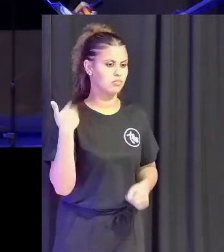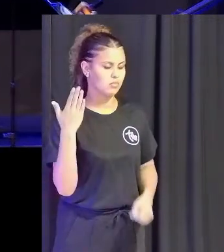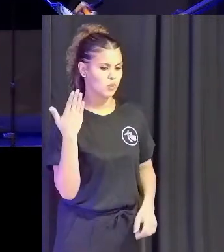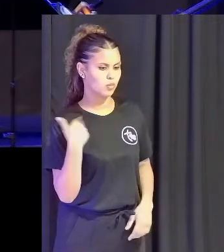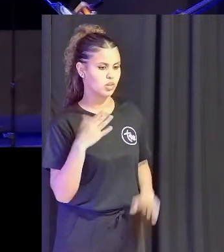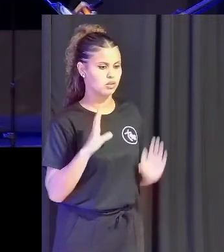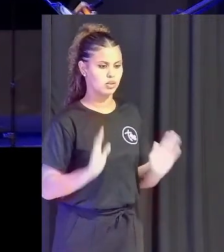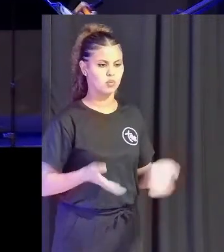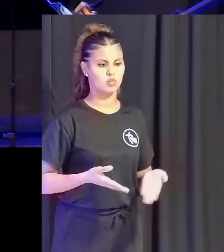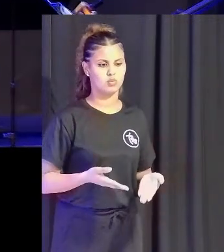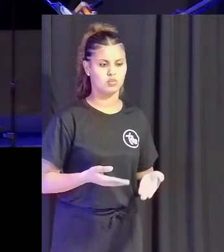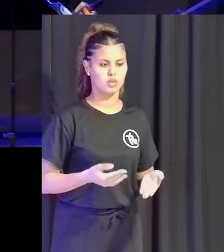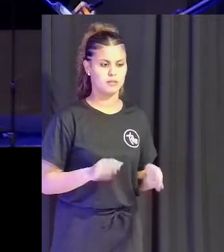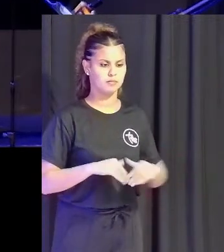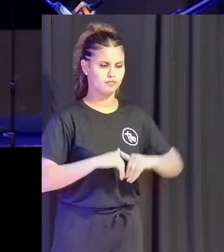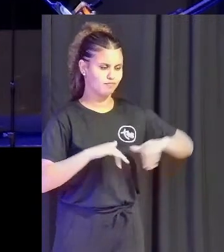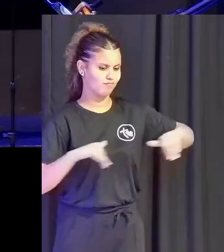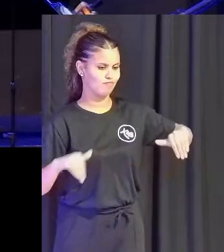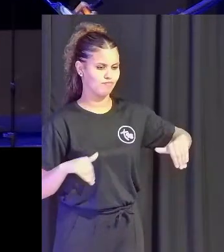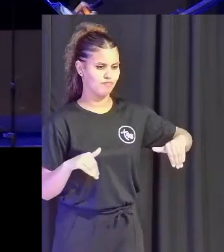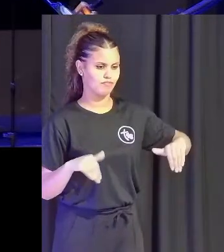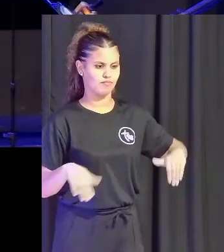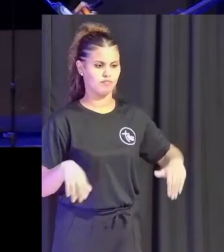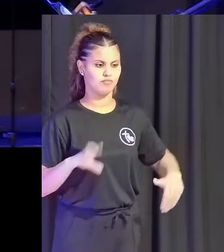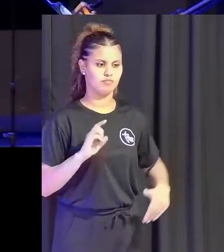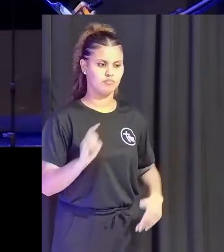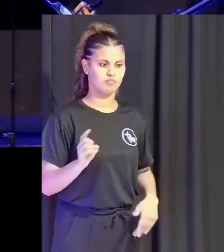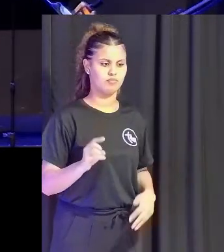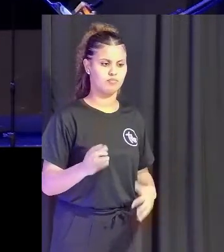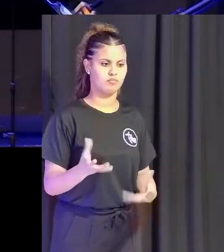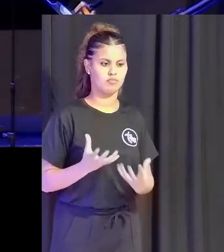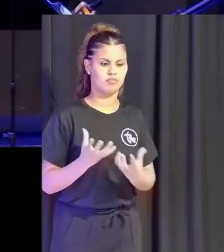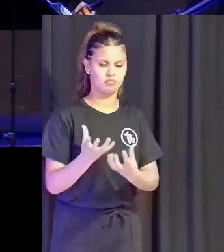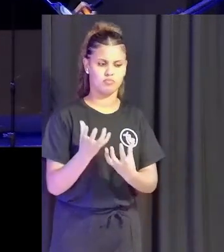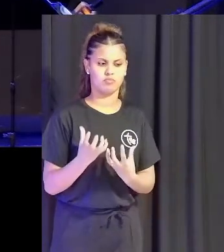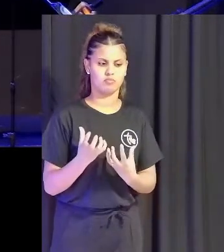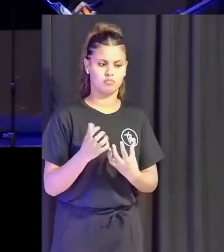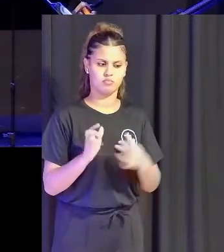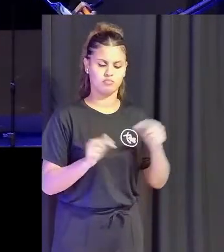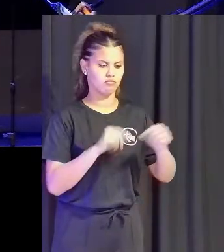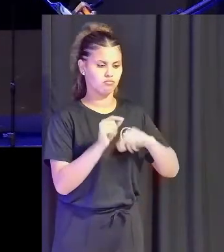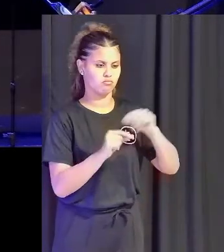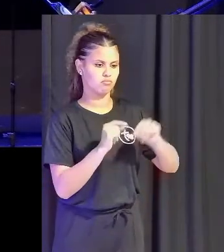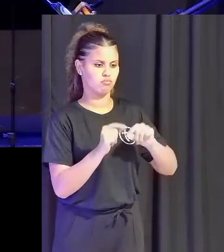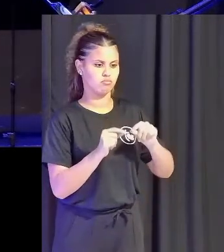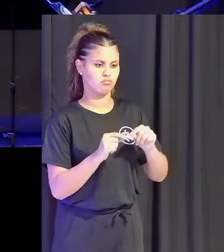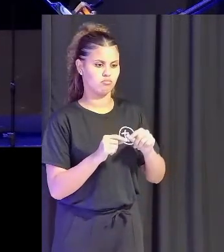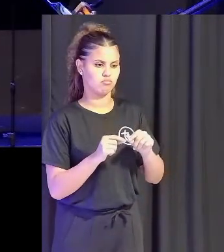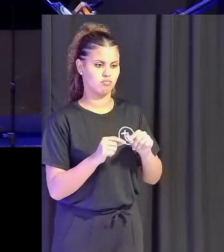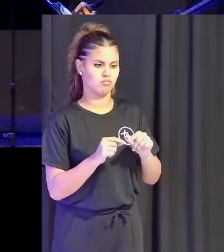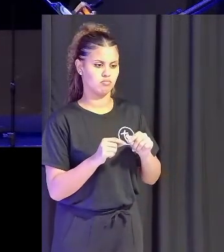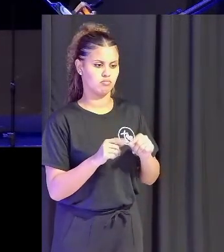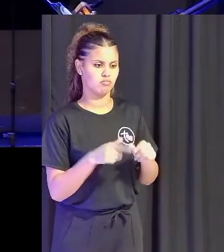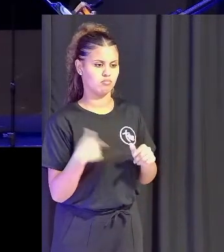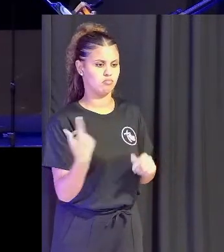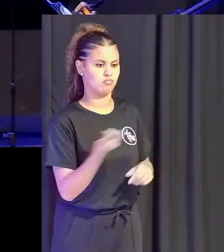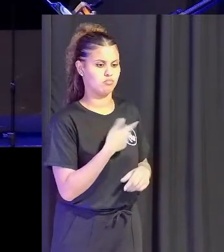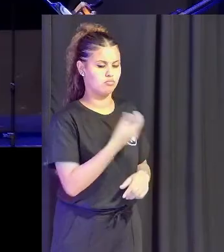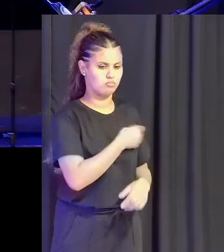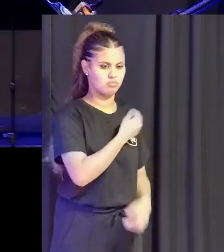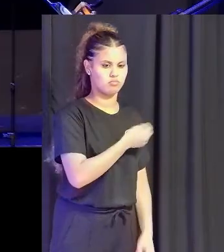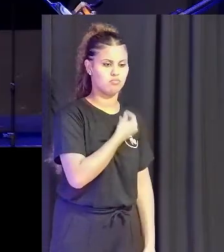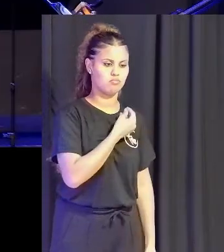procurando novamente para voltar. Então, a gente tem isso. Nossa vida com Deus